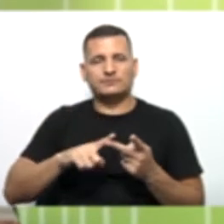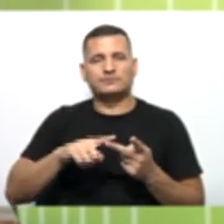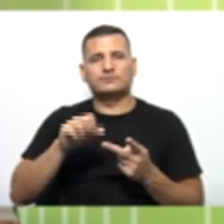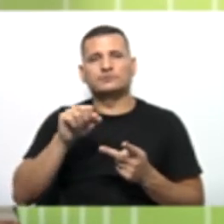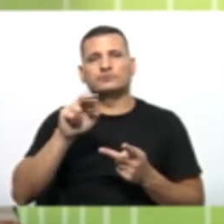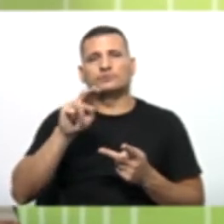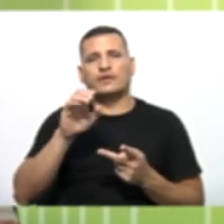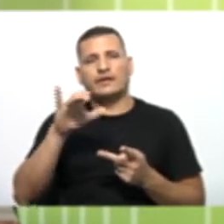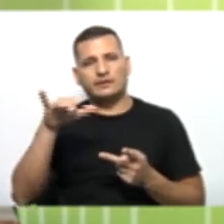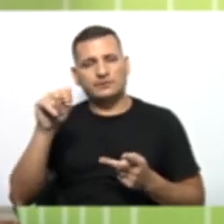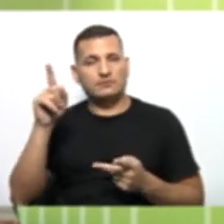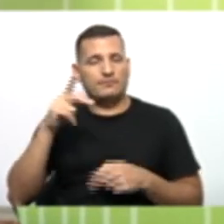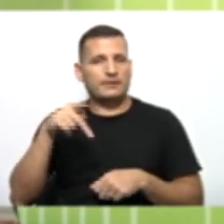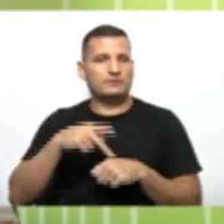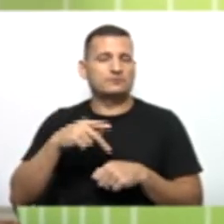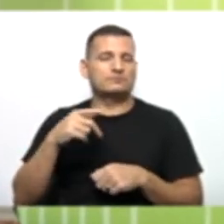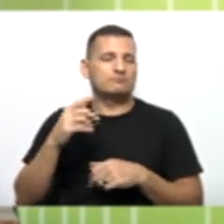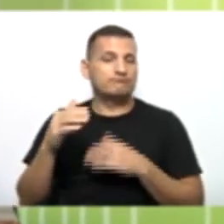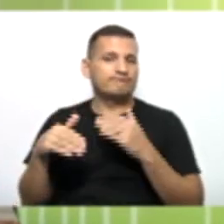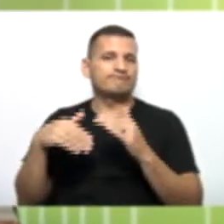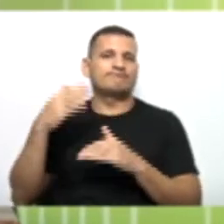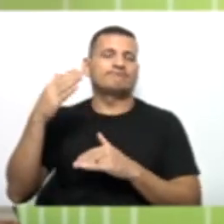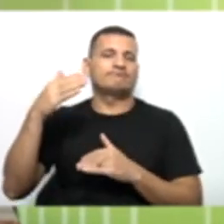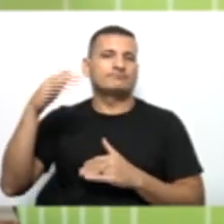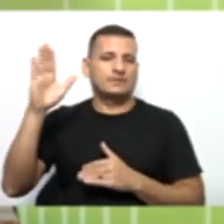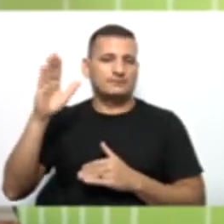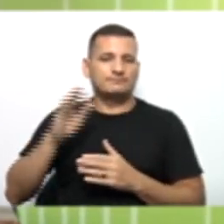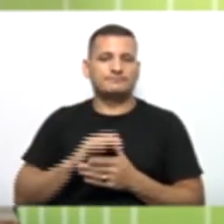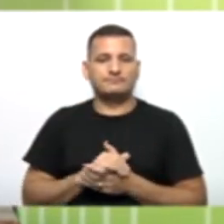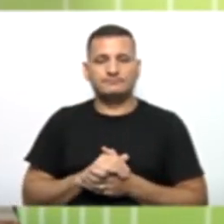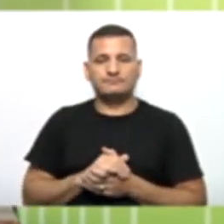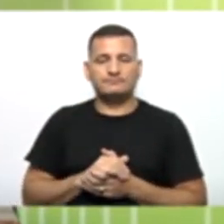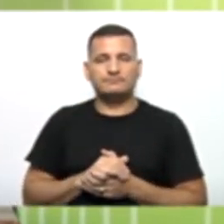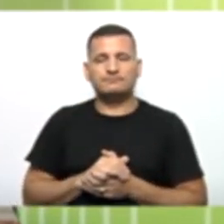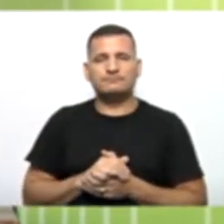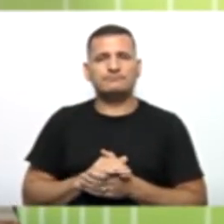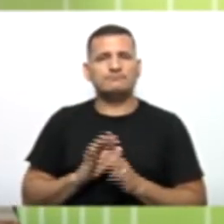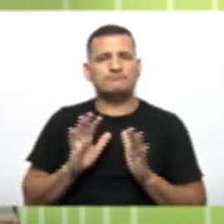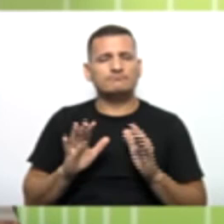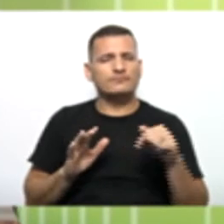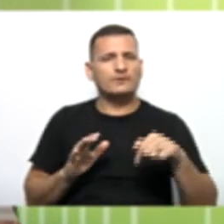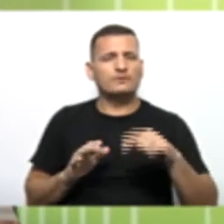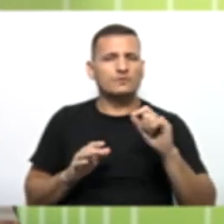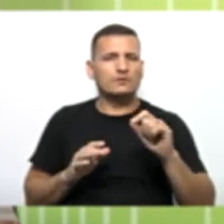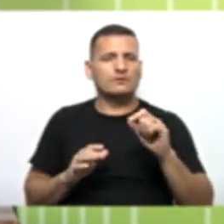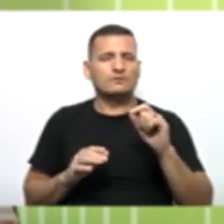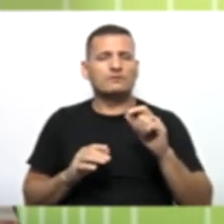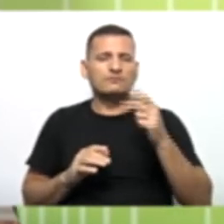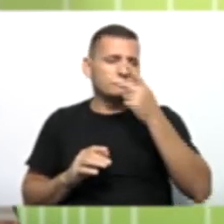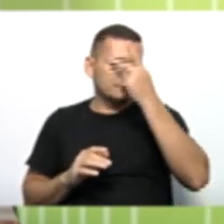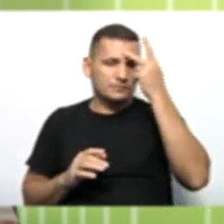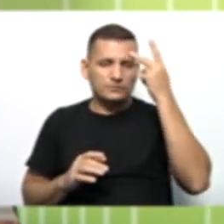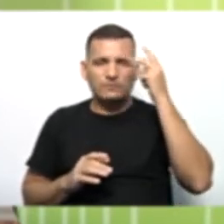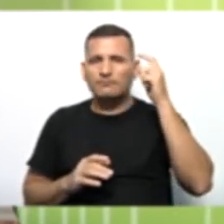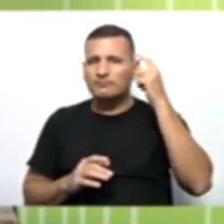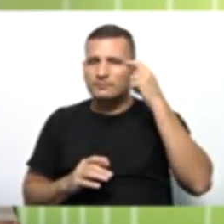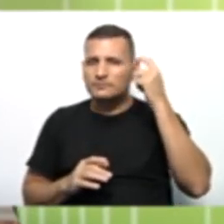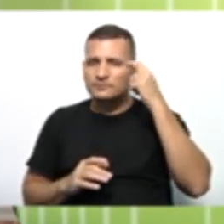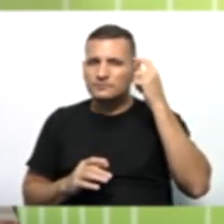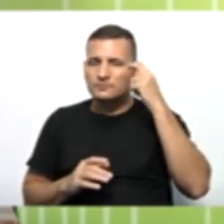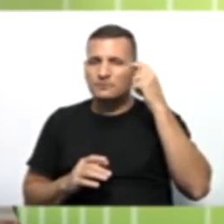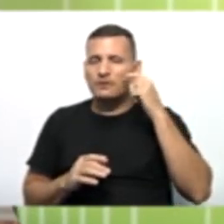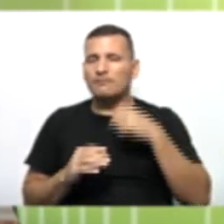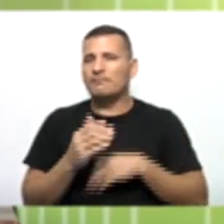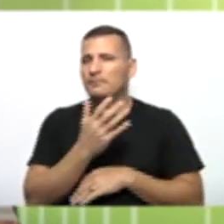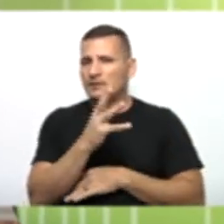desenvolvidos. Uma parte passa pela própria concepção de meio ambiente da sociedade. O